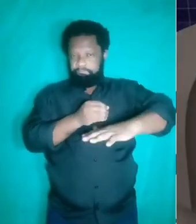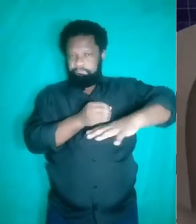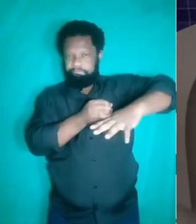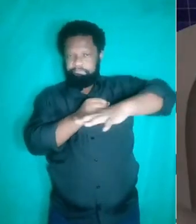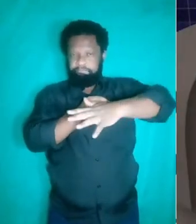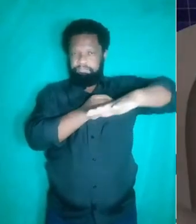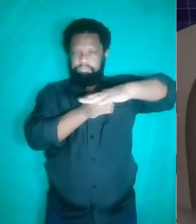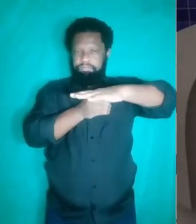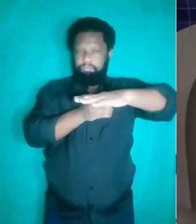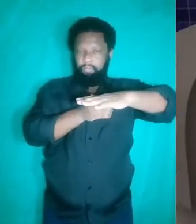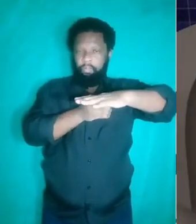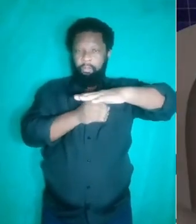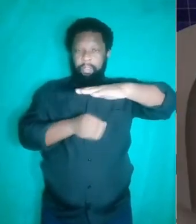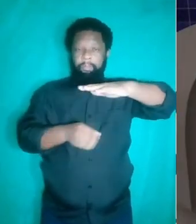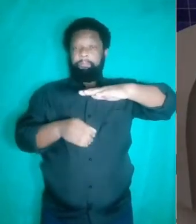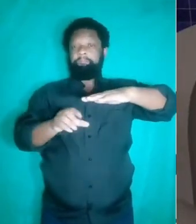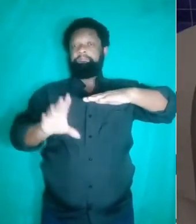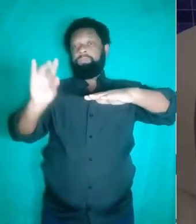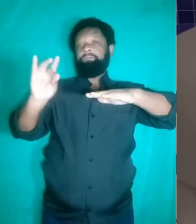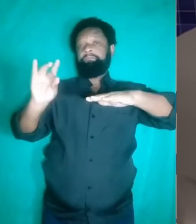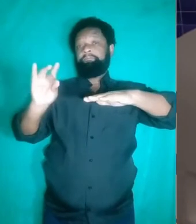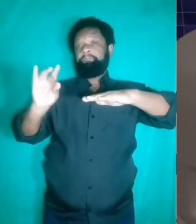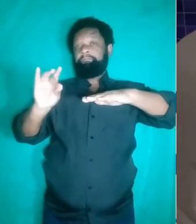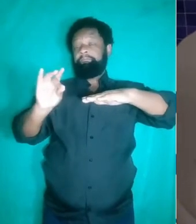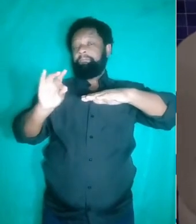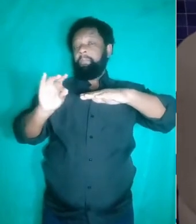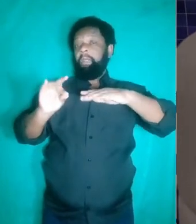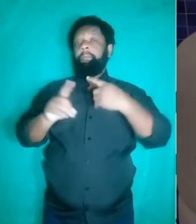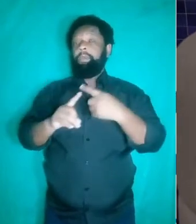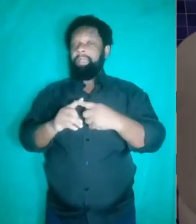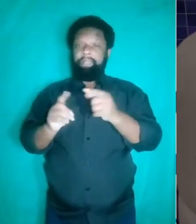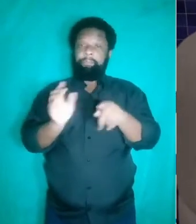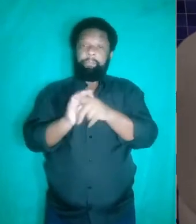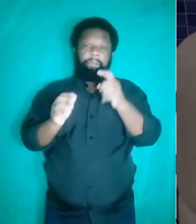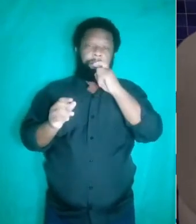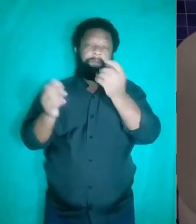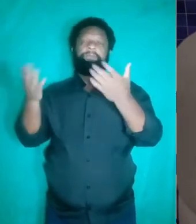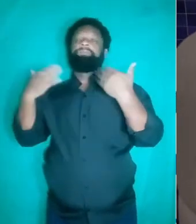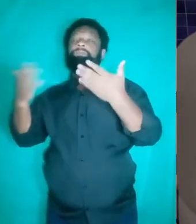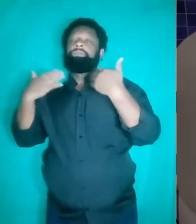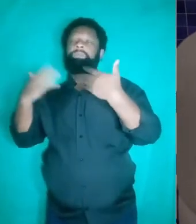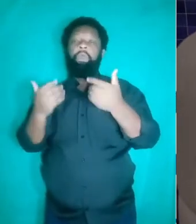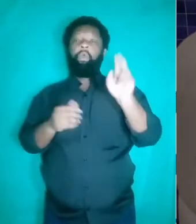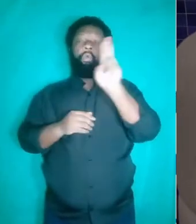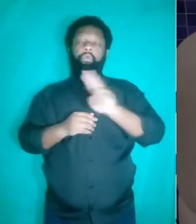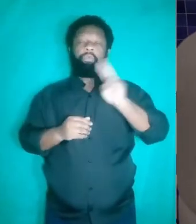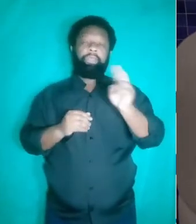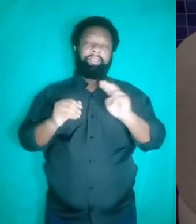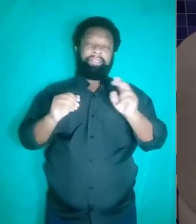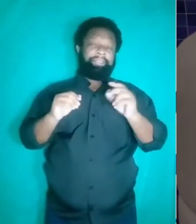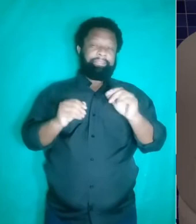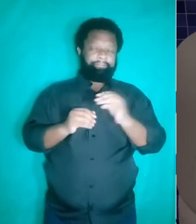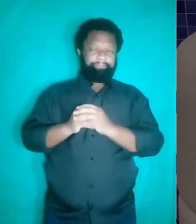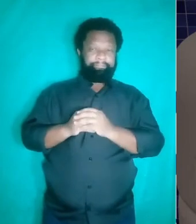levanta o contatinho aqui, o contato gruda ali, dependendo da situação. Então, vamos supor que é verão. Verão a gente